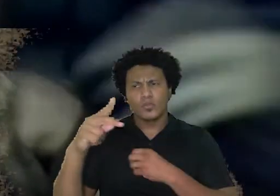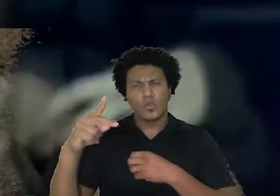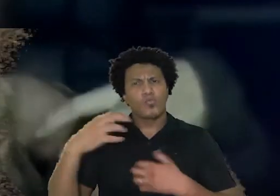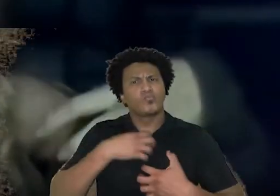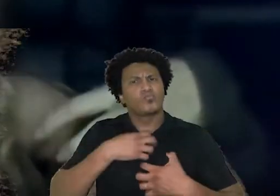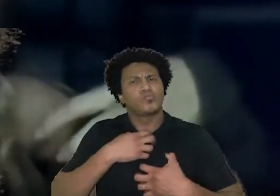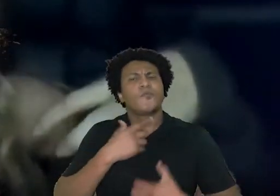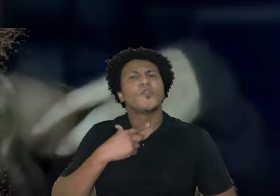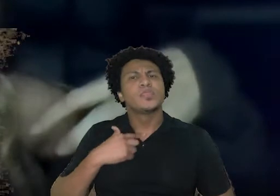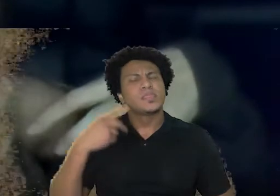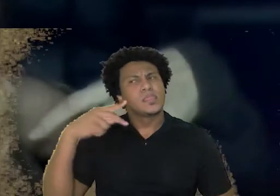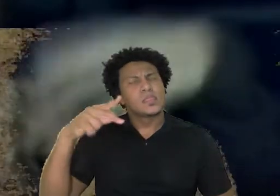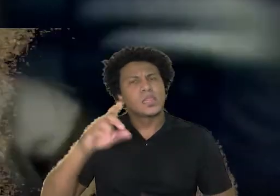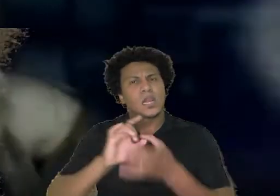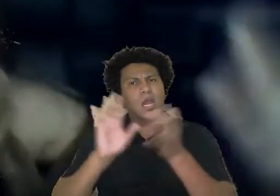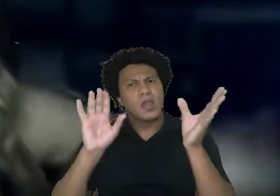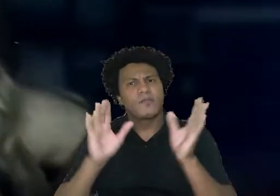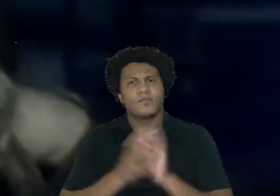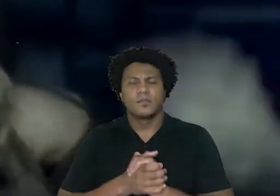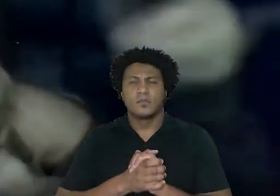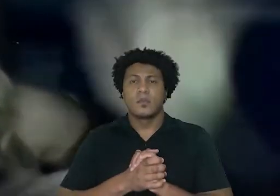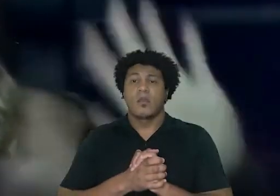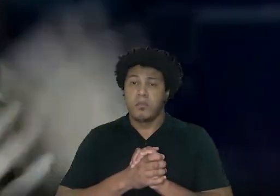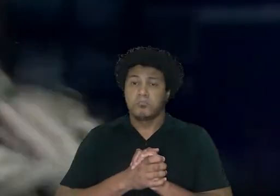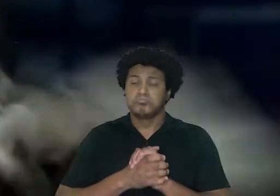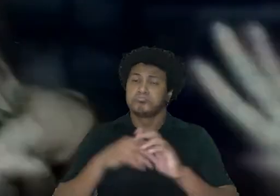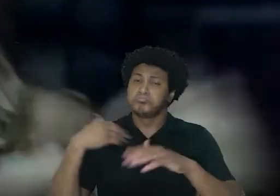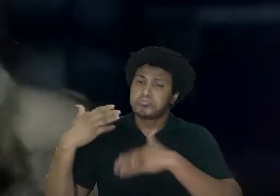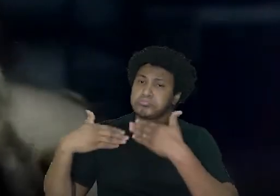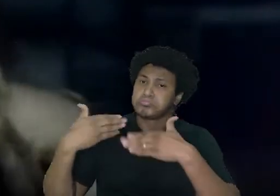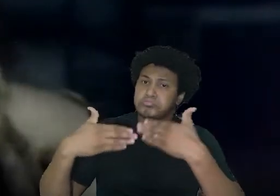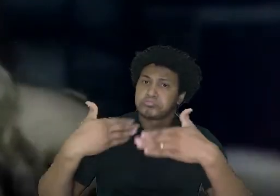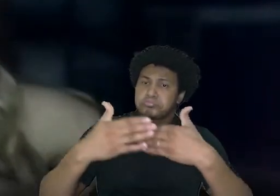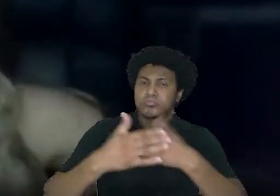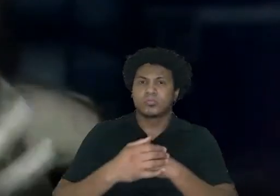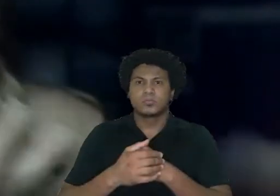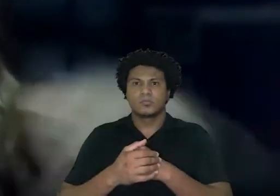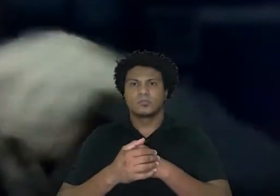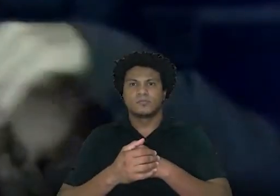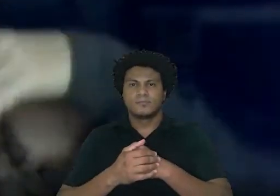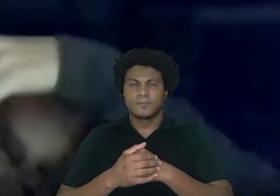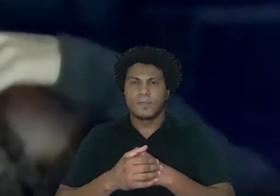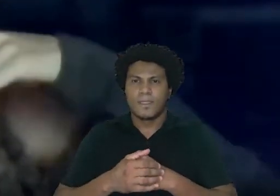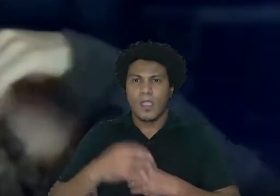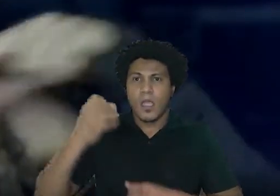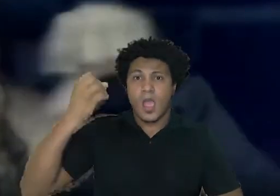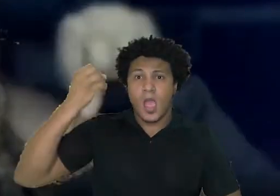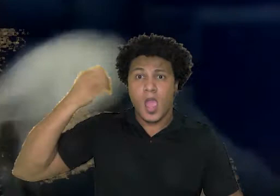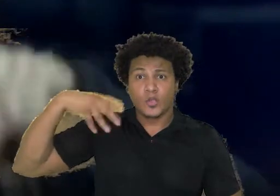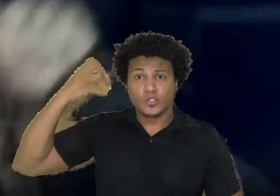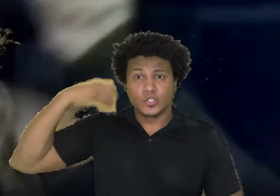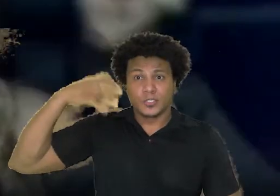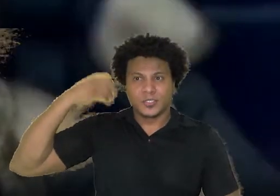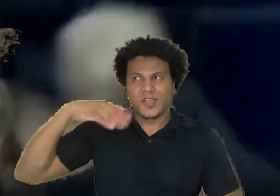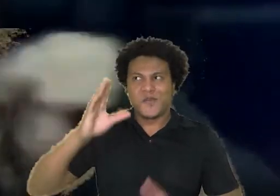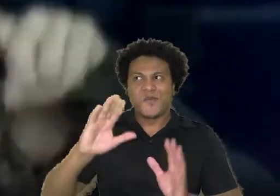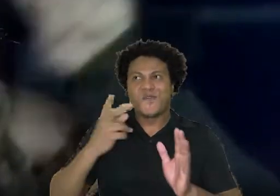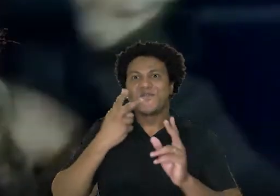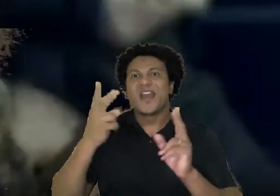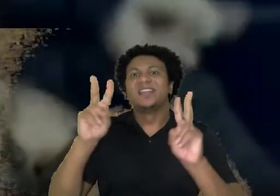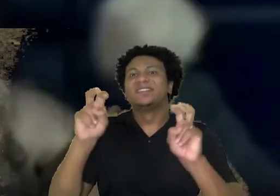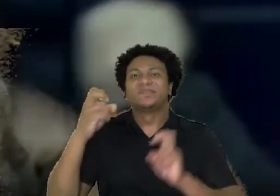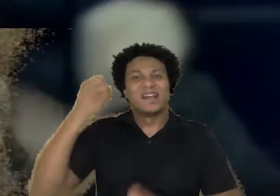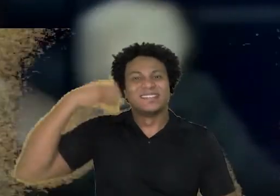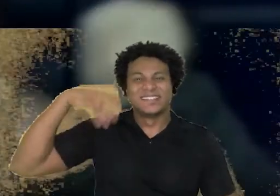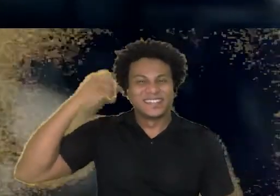geralmente barbado. Aí eu falo, deixa a barba, vamos como a gente se sentir mais à vontade, porque é isso, né? E aí, dentro de todo um contexto